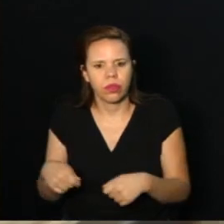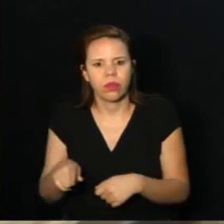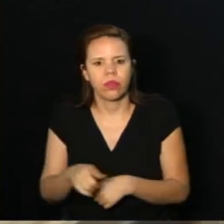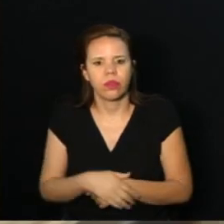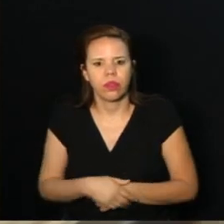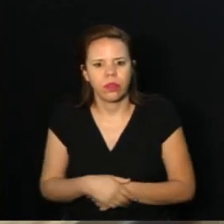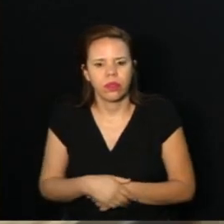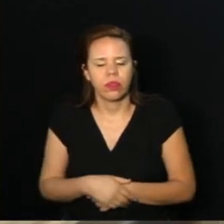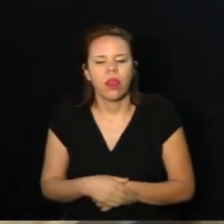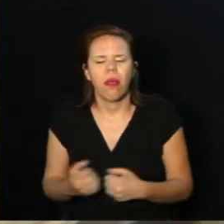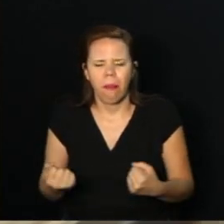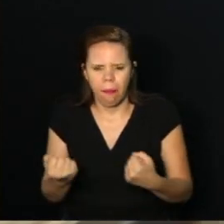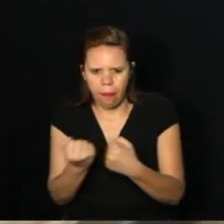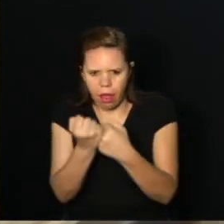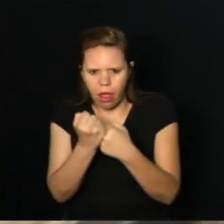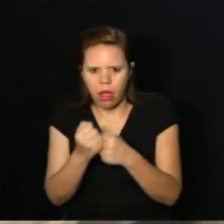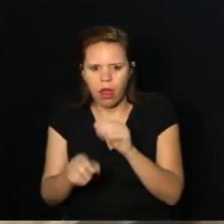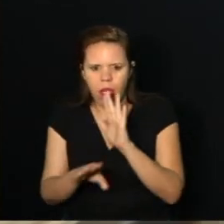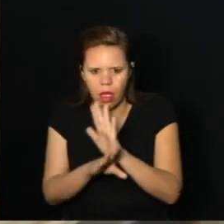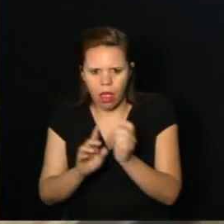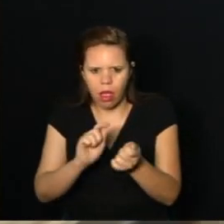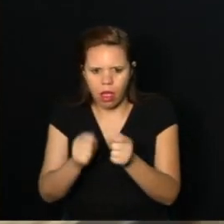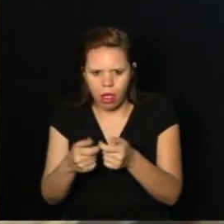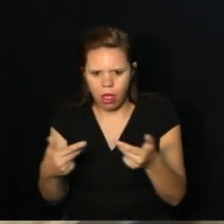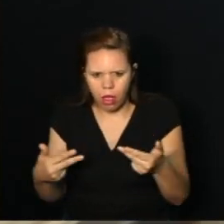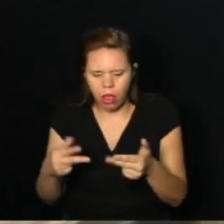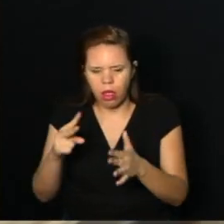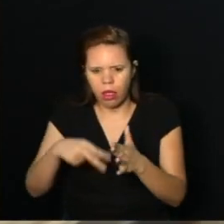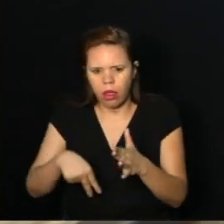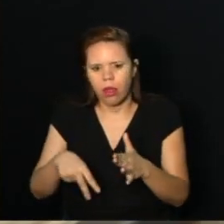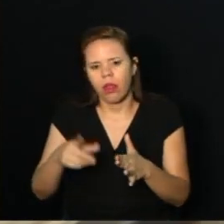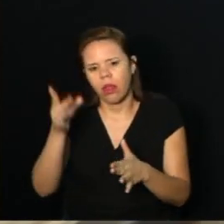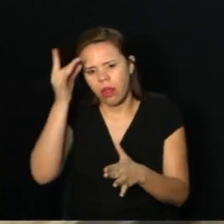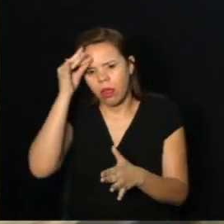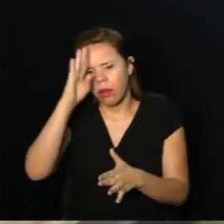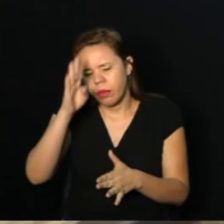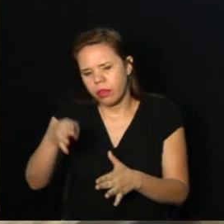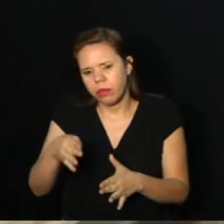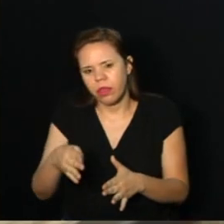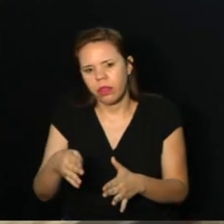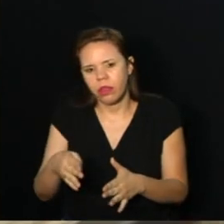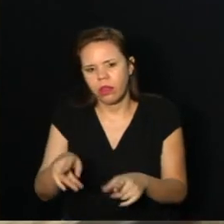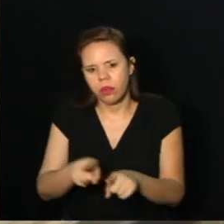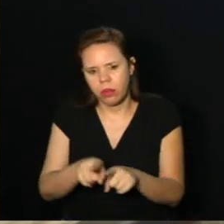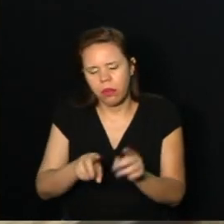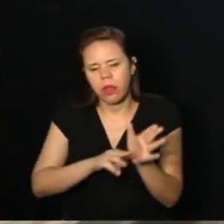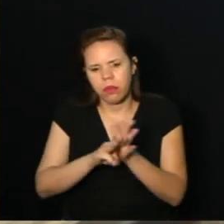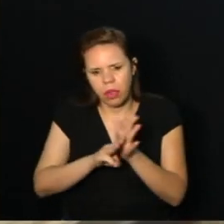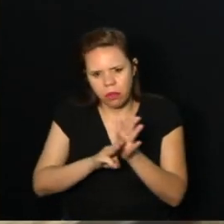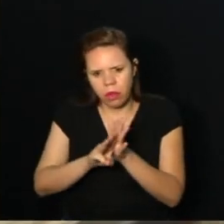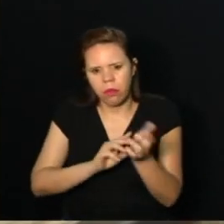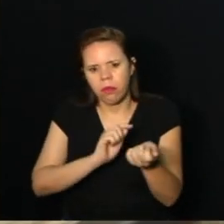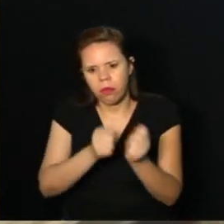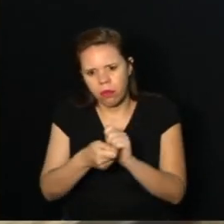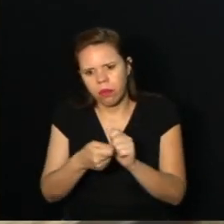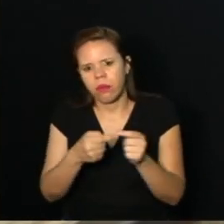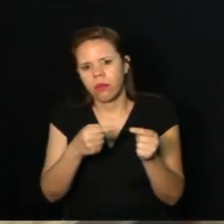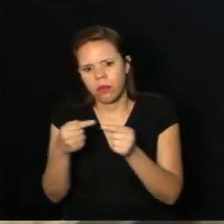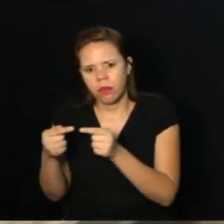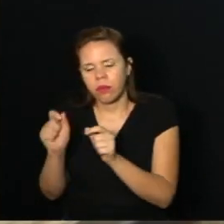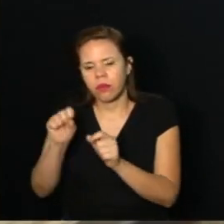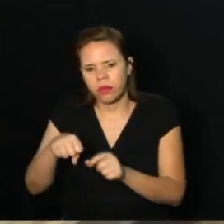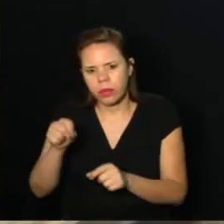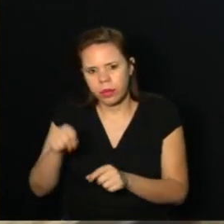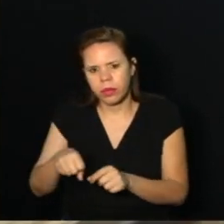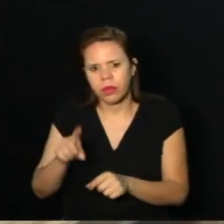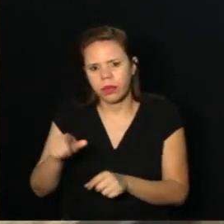ser amparado. E, principalmente, ele precisa de métodos adequados. Isso,